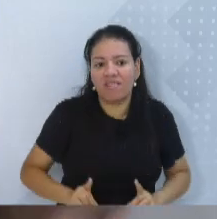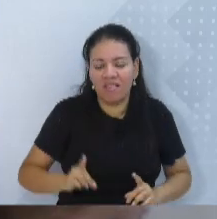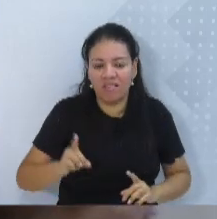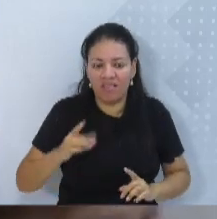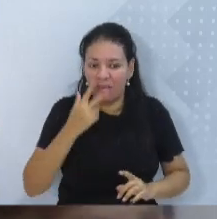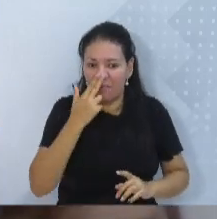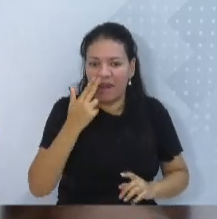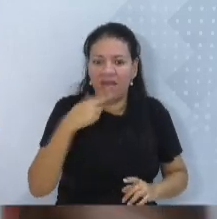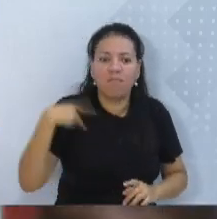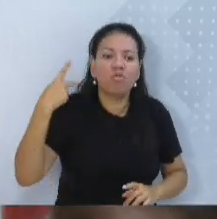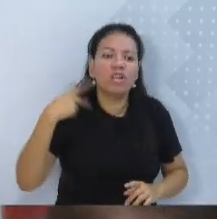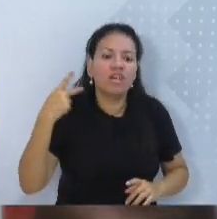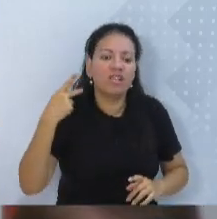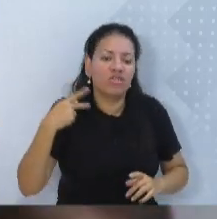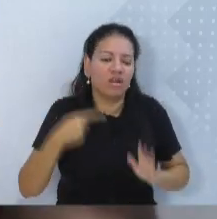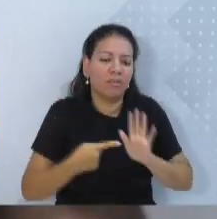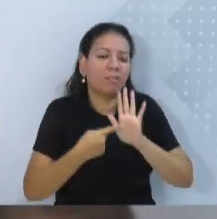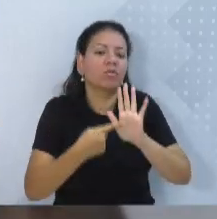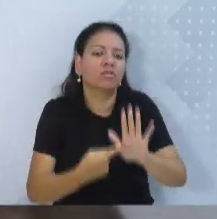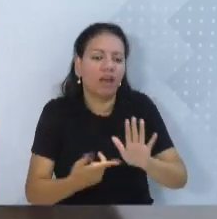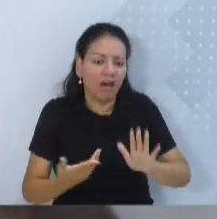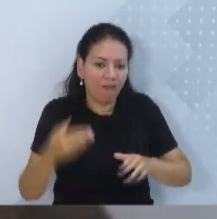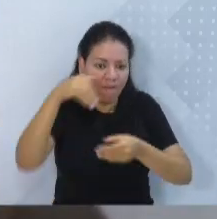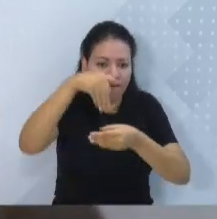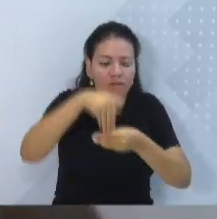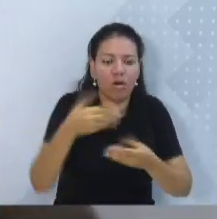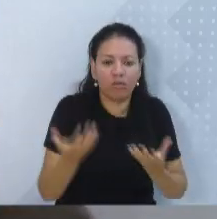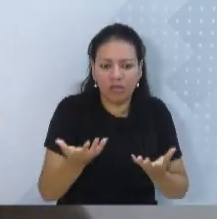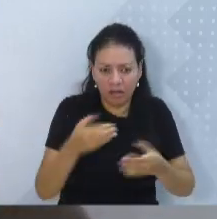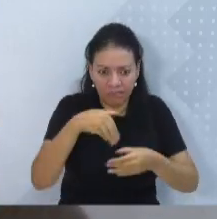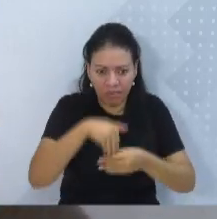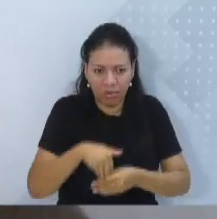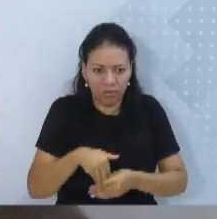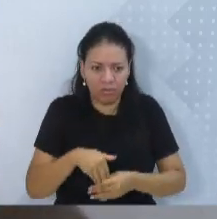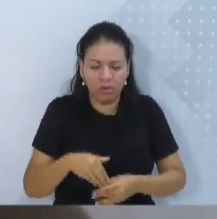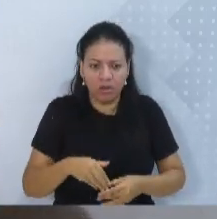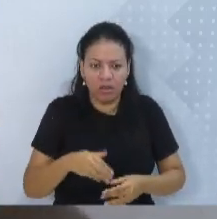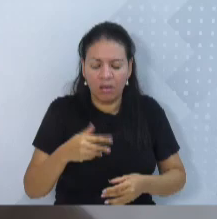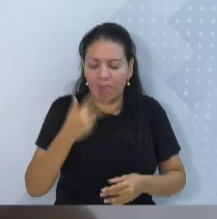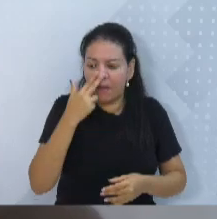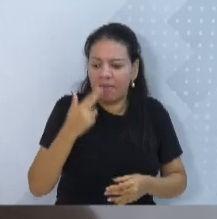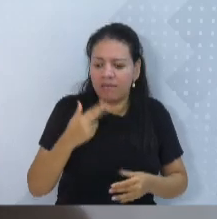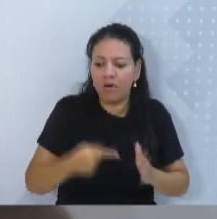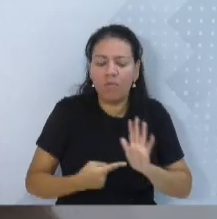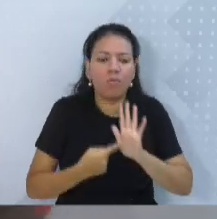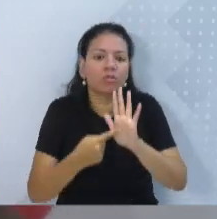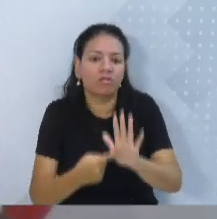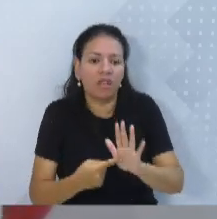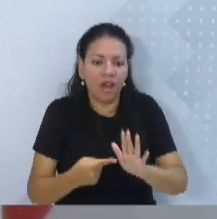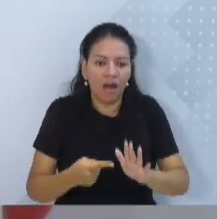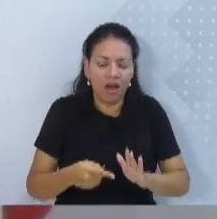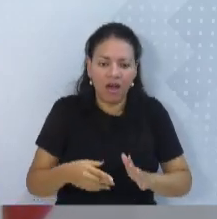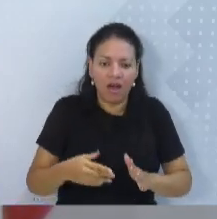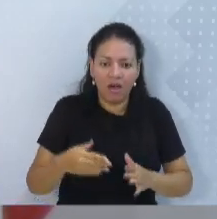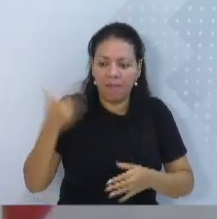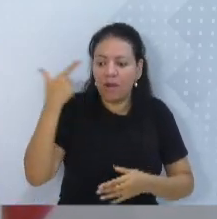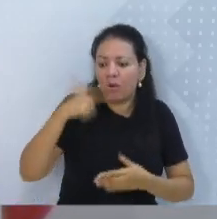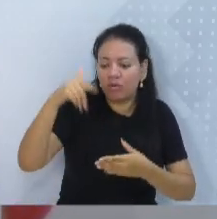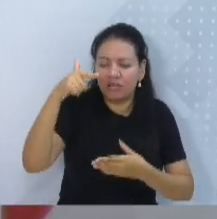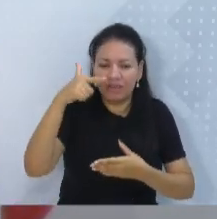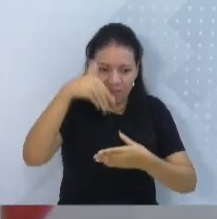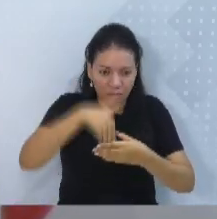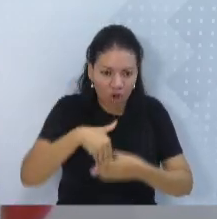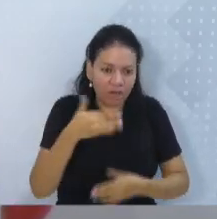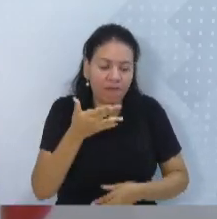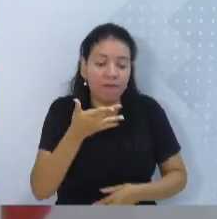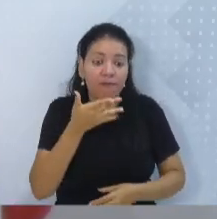em época de campanha porque levantar a bandeira do autismo ou do pcd para ganhar voto é fácil